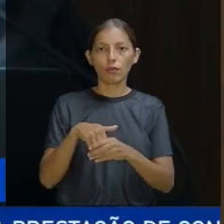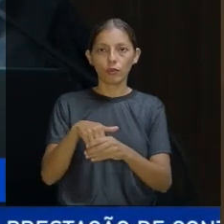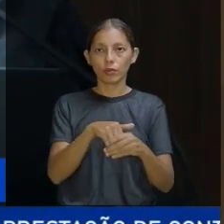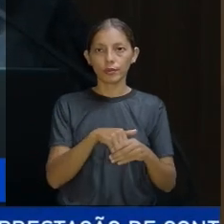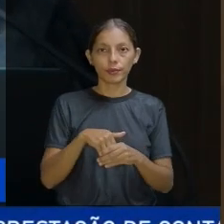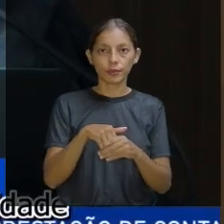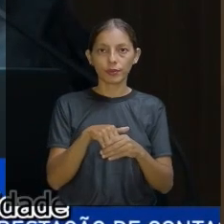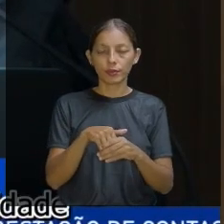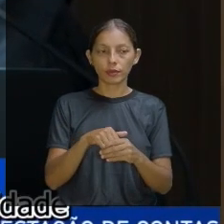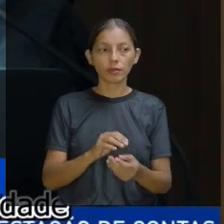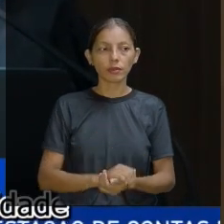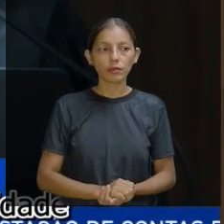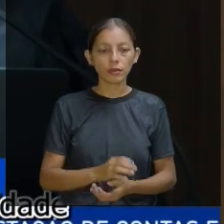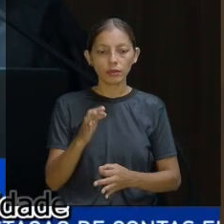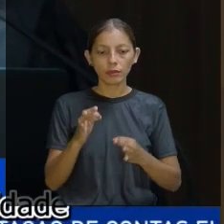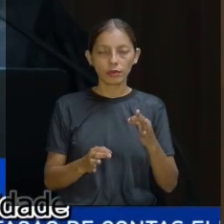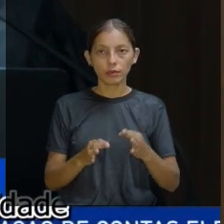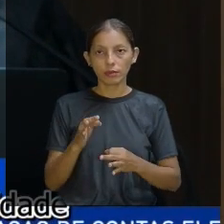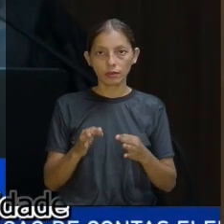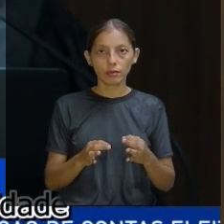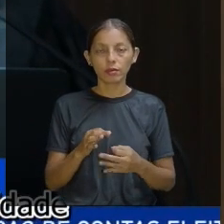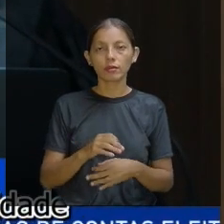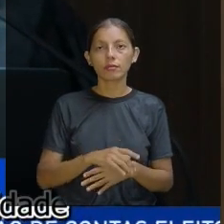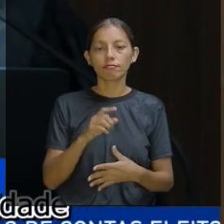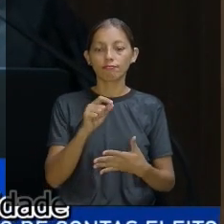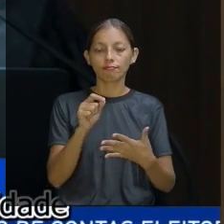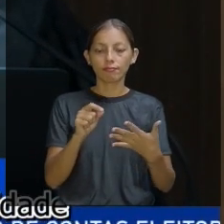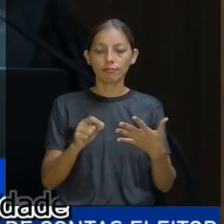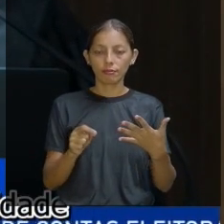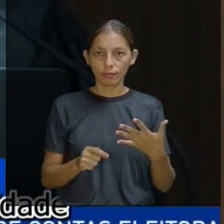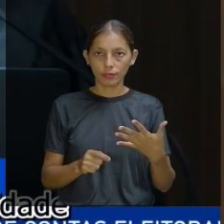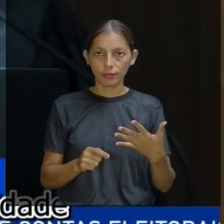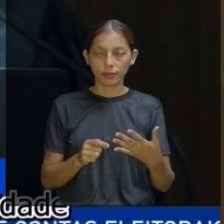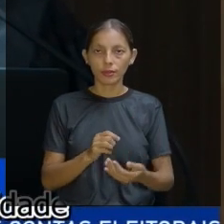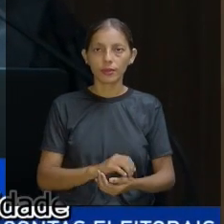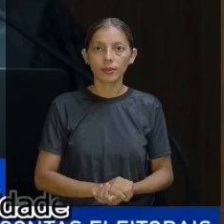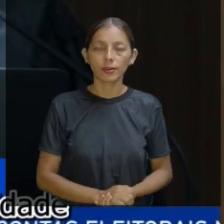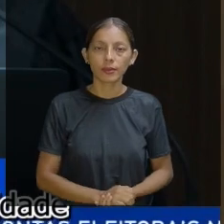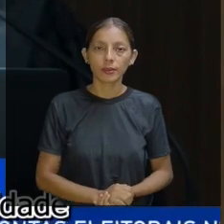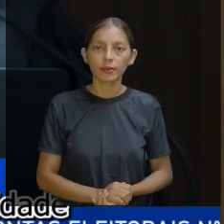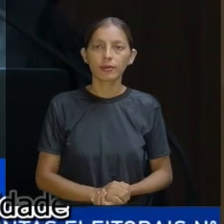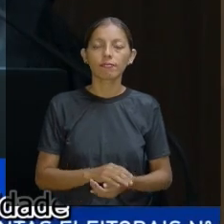os juízes Carlos Torques, Juscelio Neto e João Lages, e no mérito... Foco no